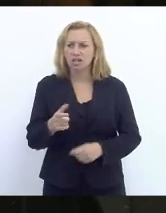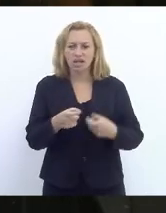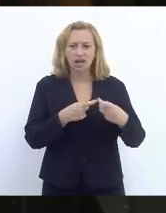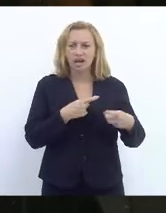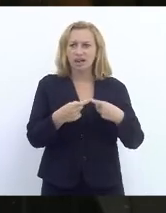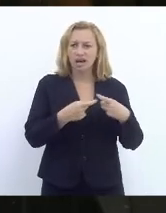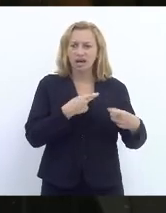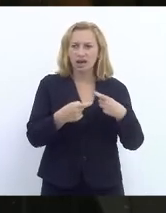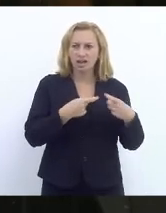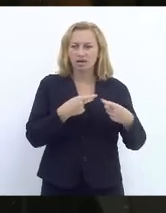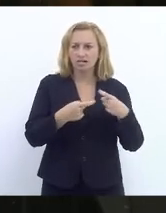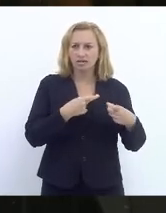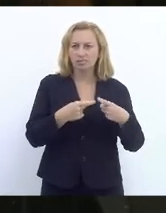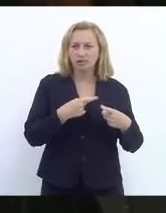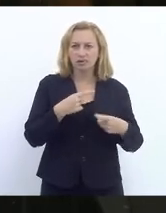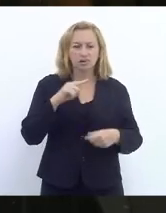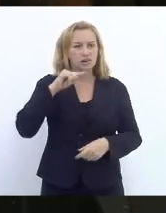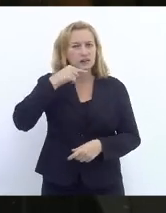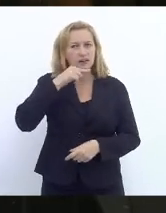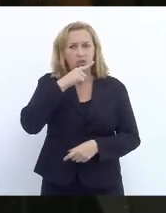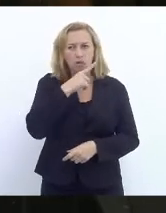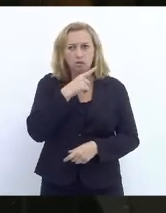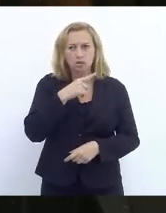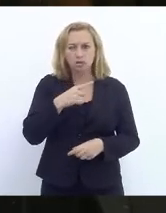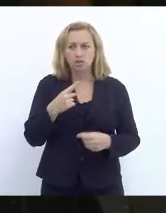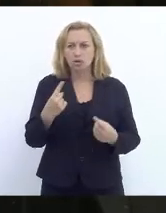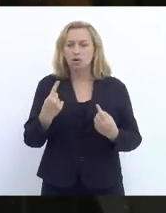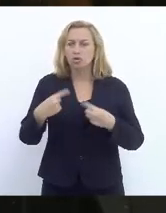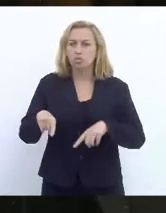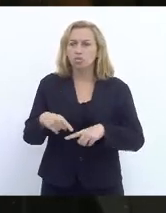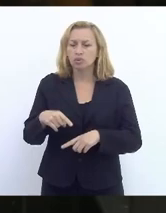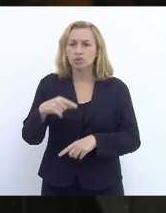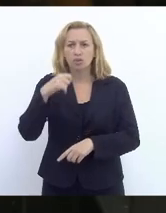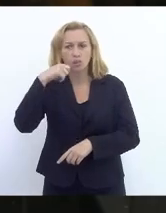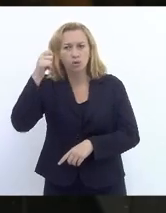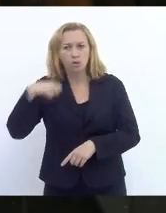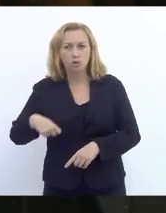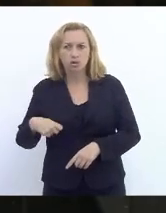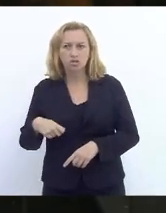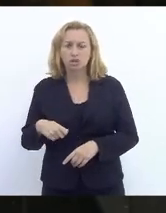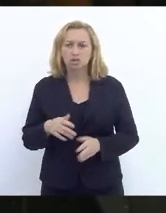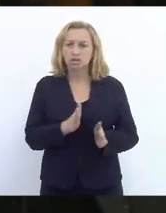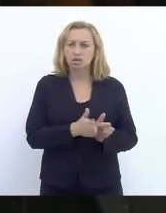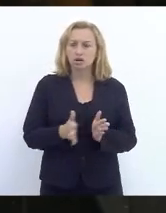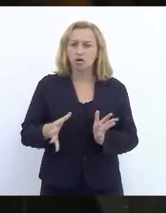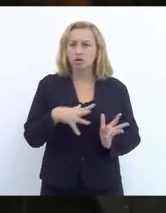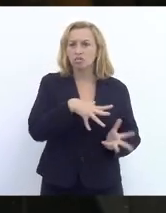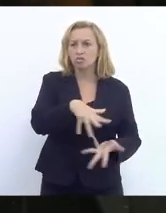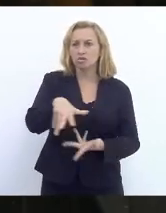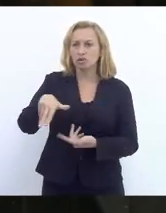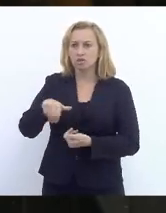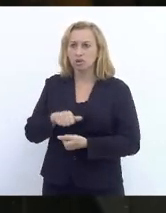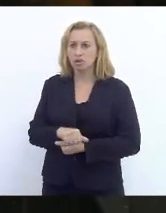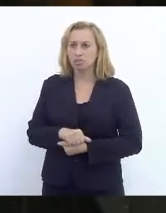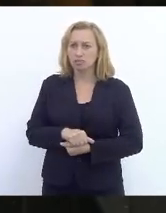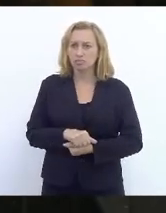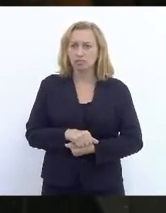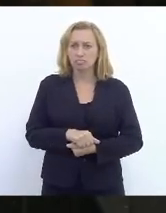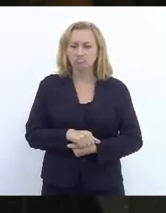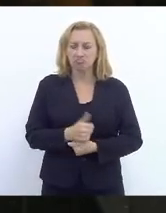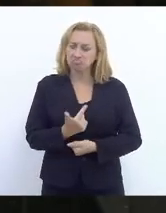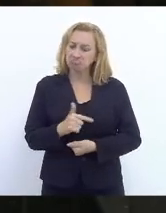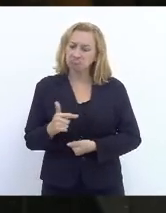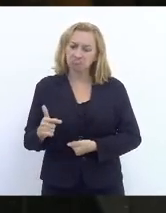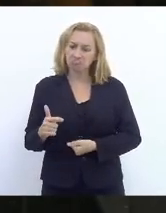Rússia a Ucrânia e com massa ordem mundial não